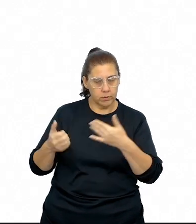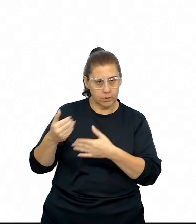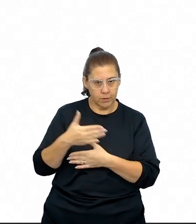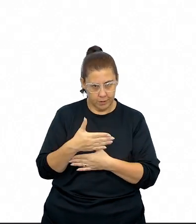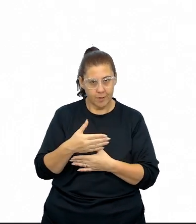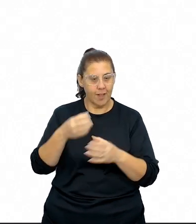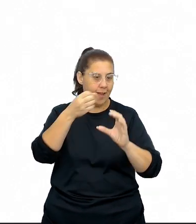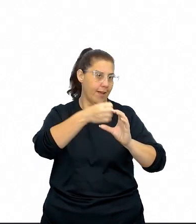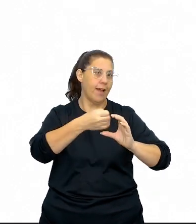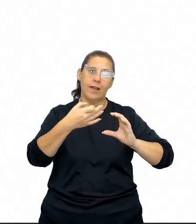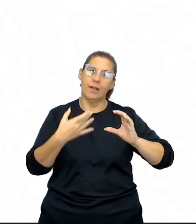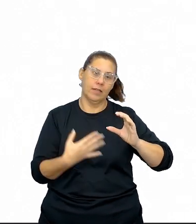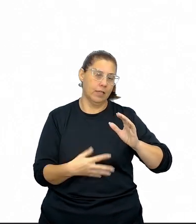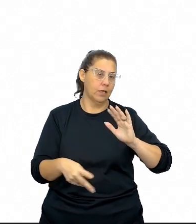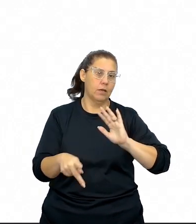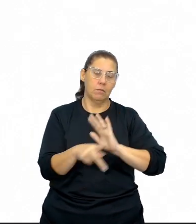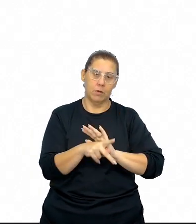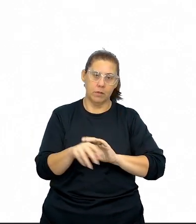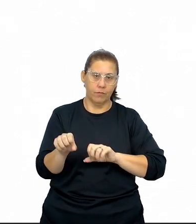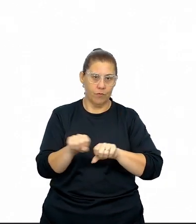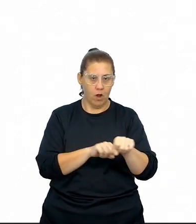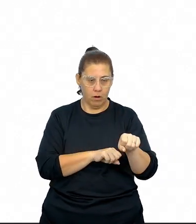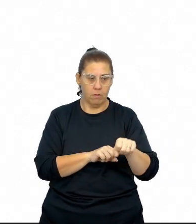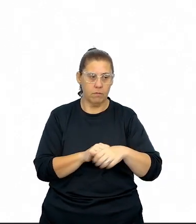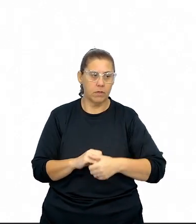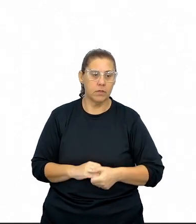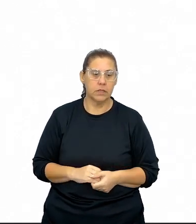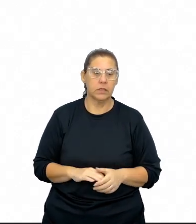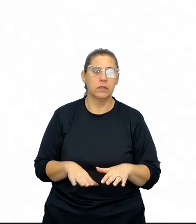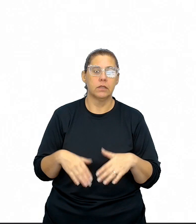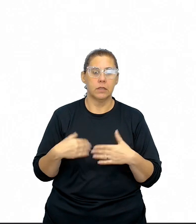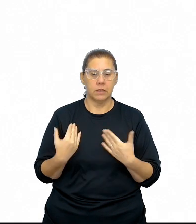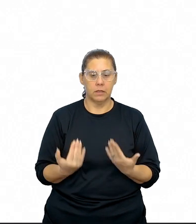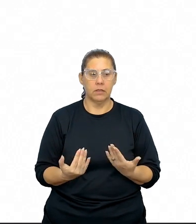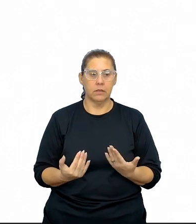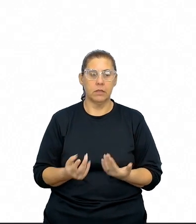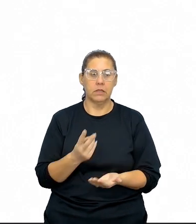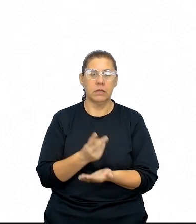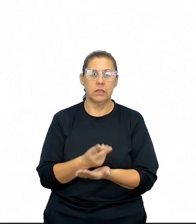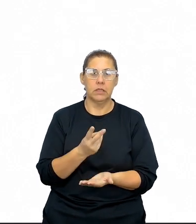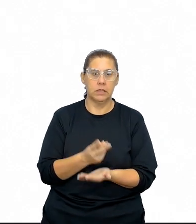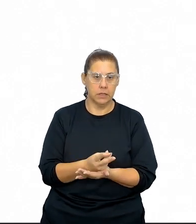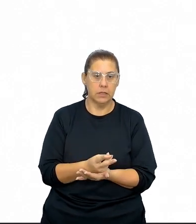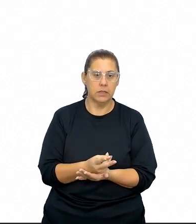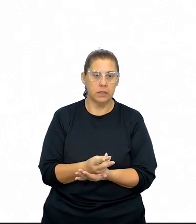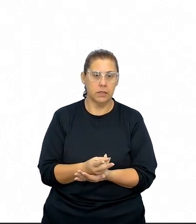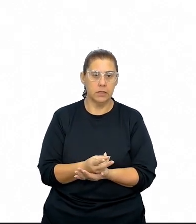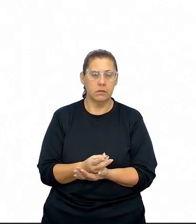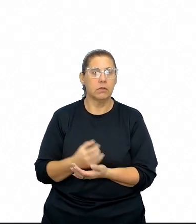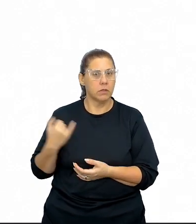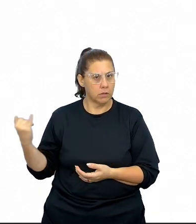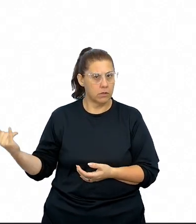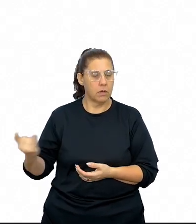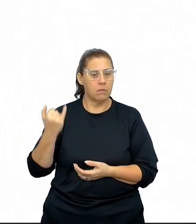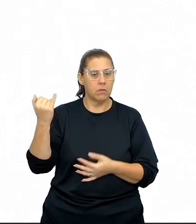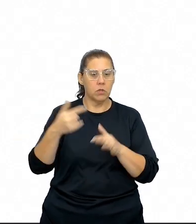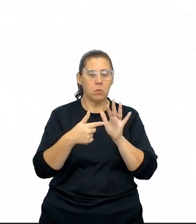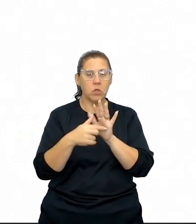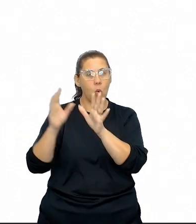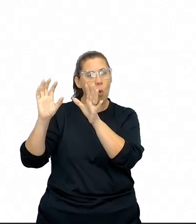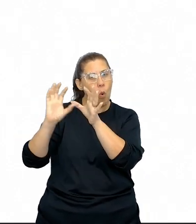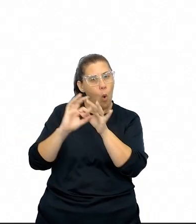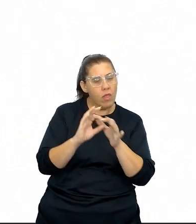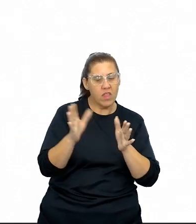tornou característico para as nossas formações, pois nós pensamos ser muito relevante trazer o contexto